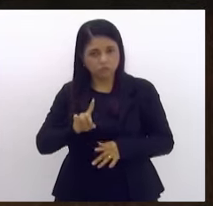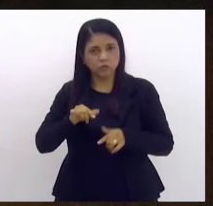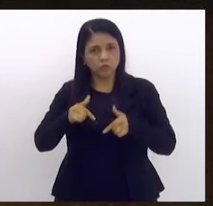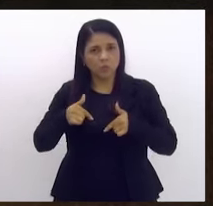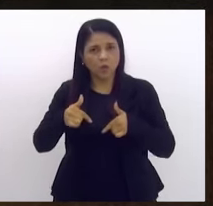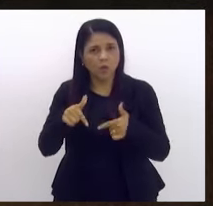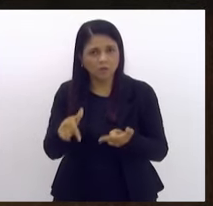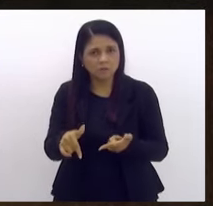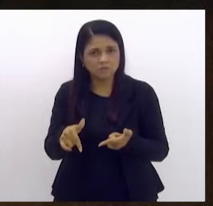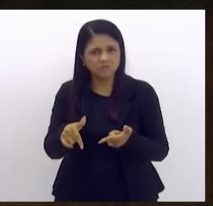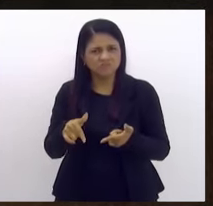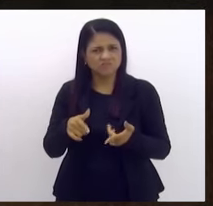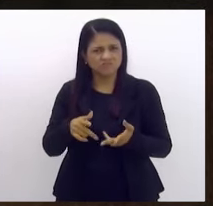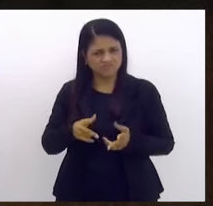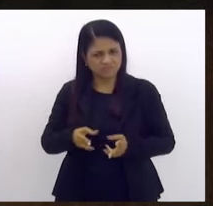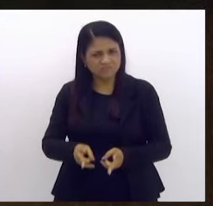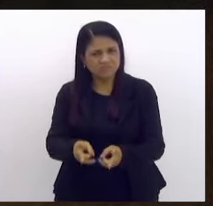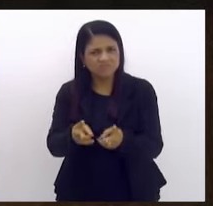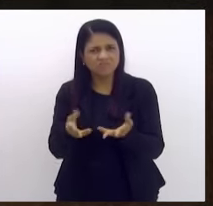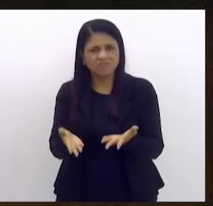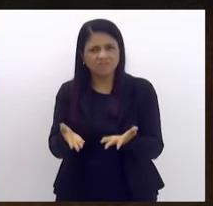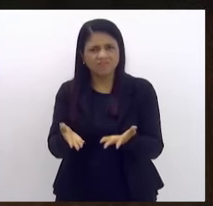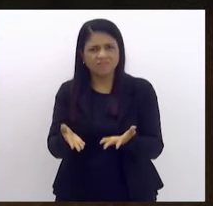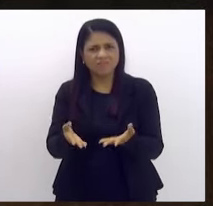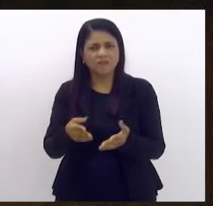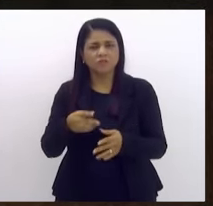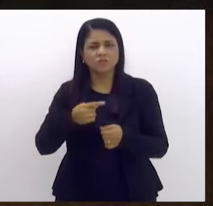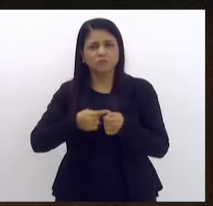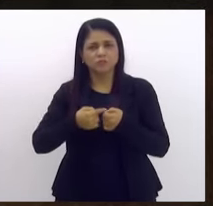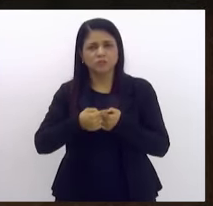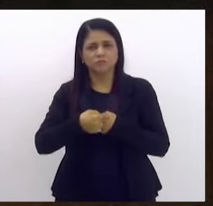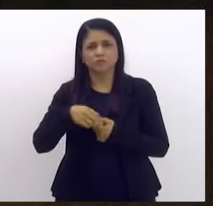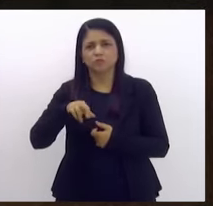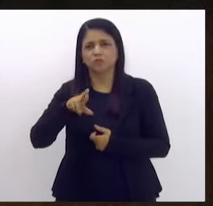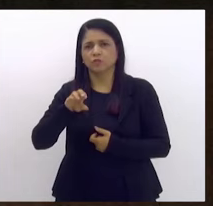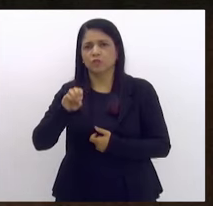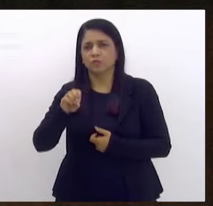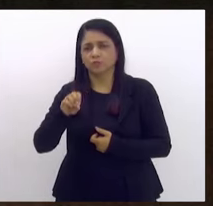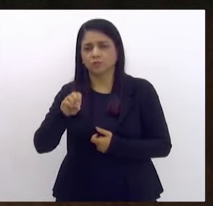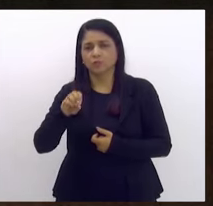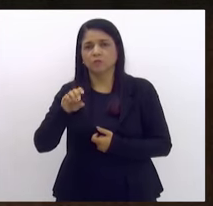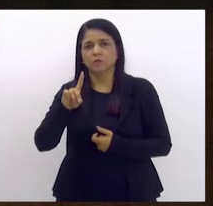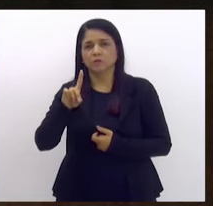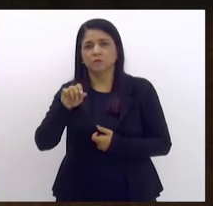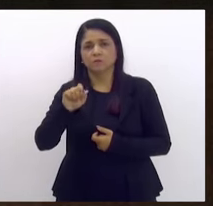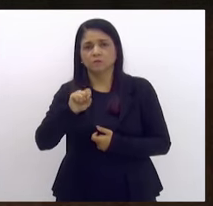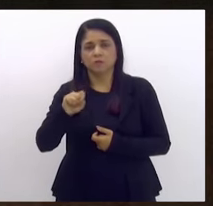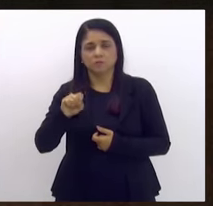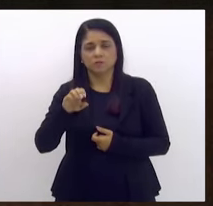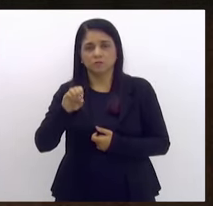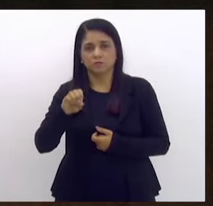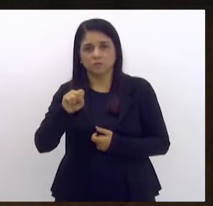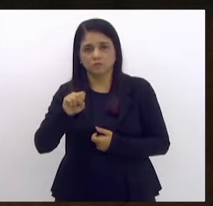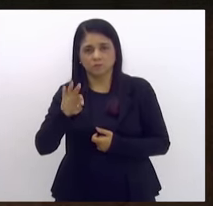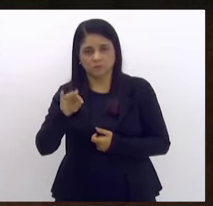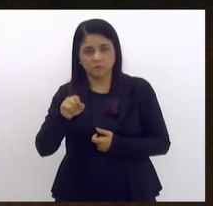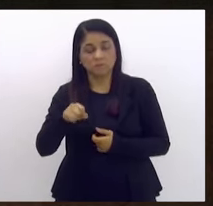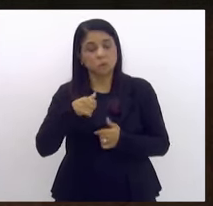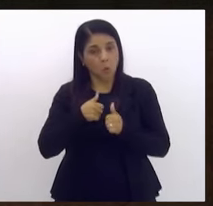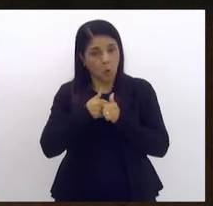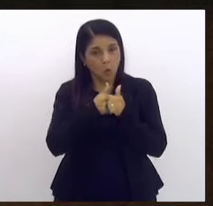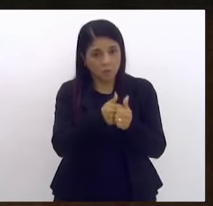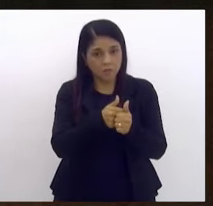transforme numa prática recorrente no município de Rio das Ostras. É inaceitável, a gente está acompanhando de perto,